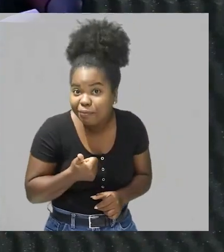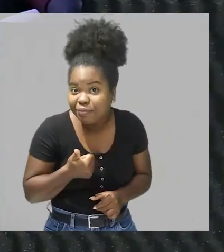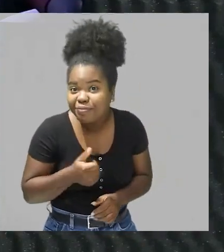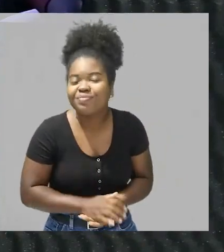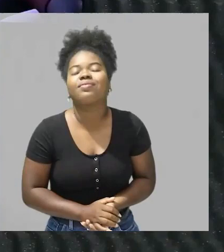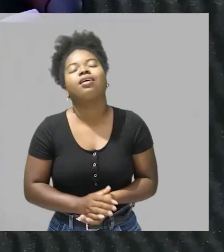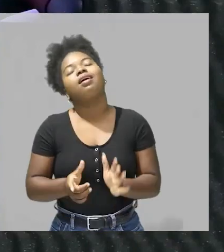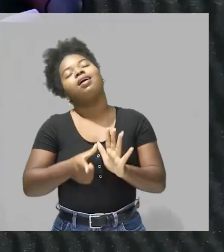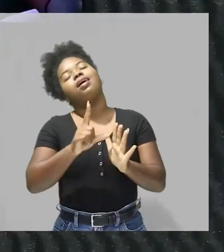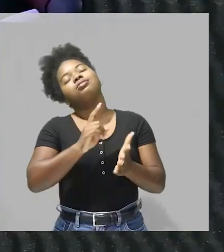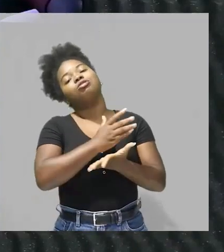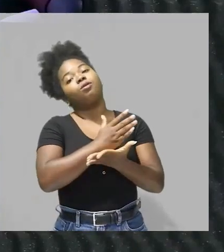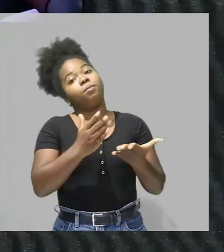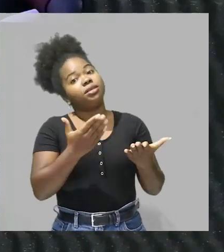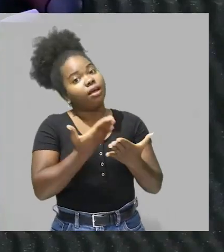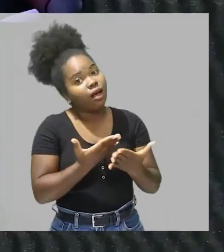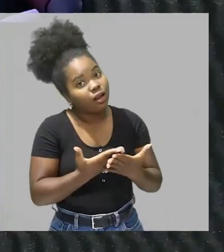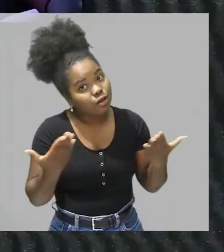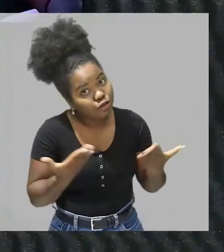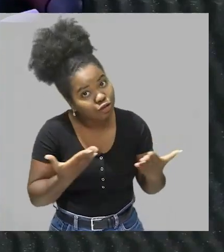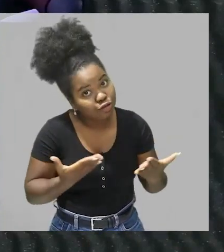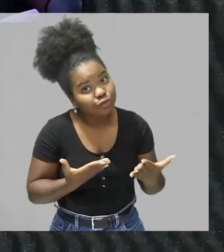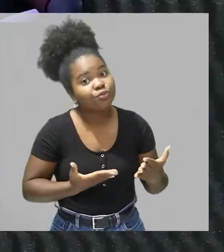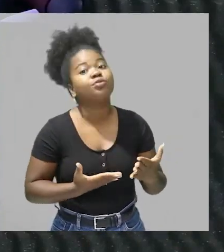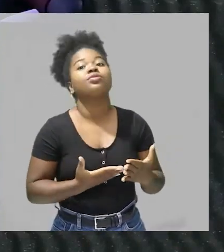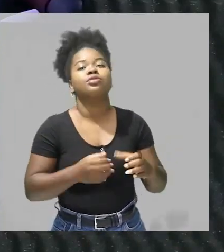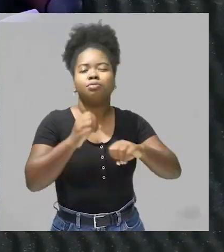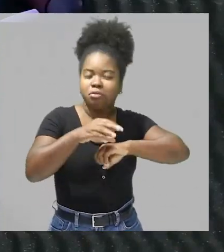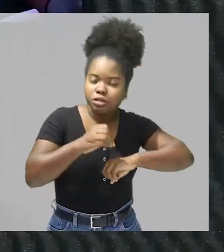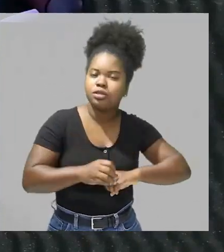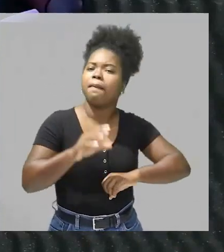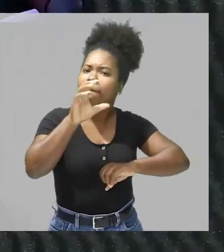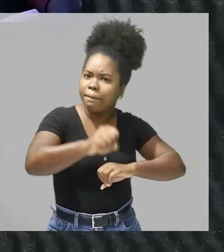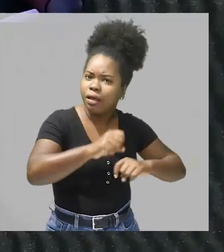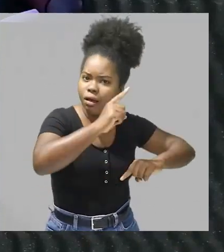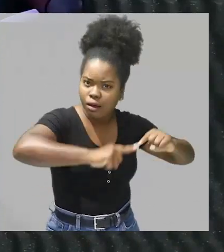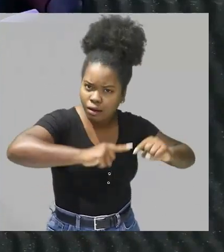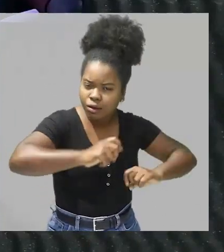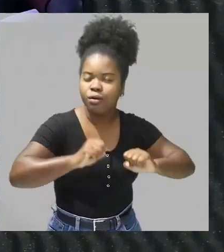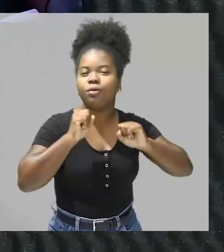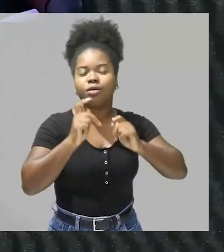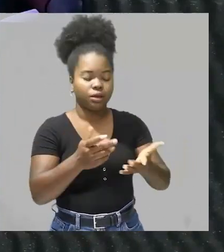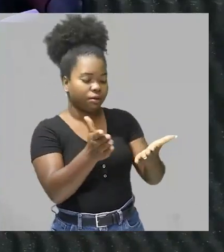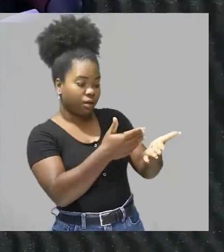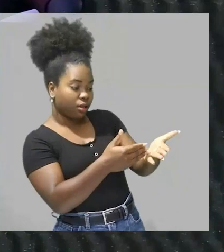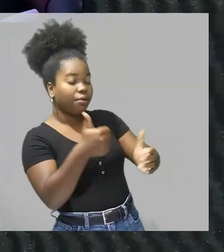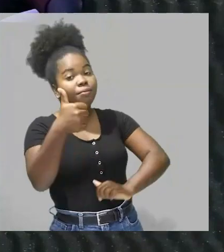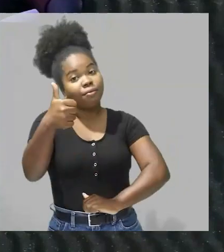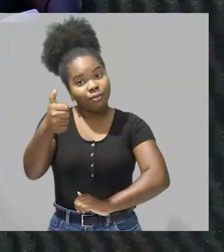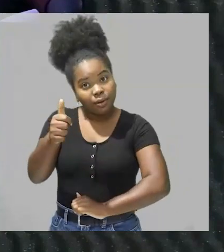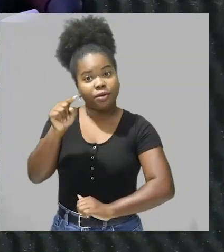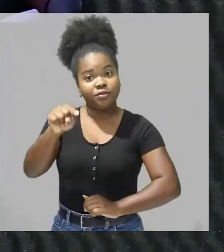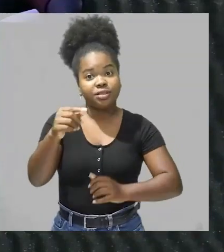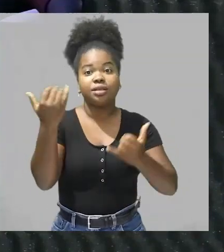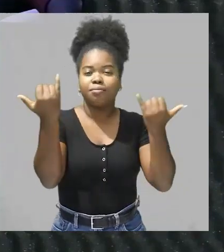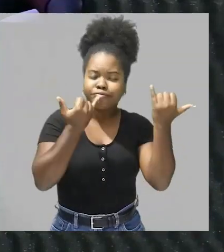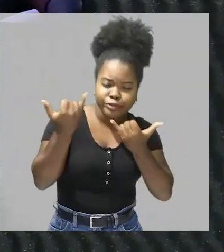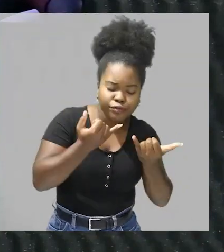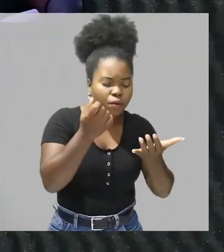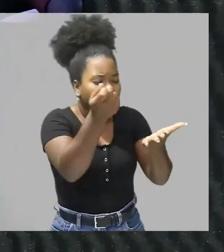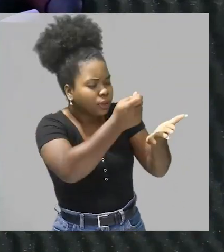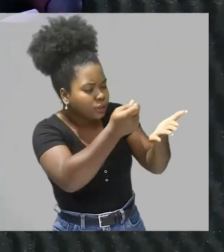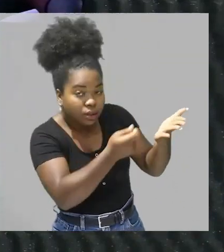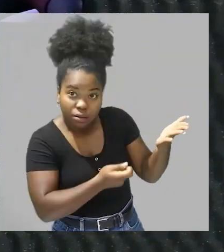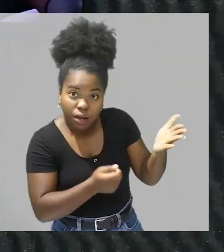antes de iniciarmos o vídeo caderno lápis caneta borracha para você fazer as devidas anotações e aquelas informações